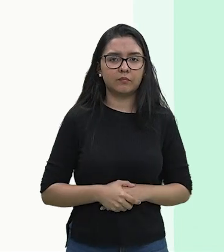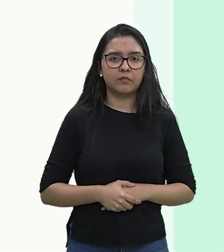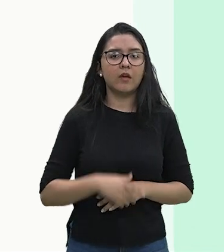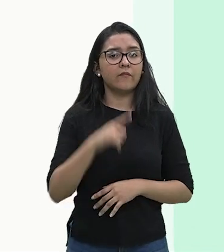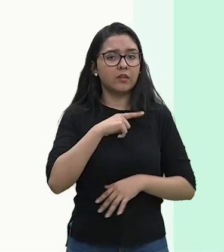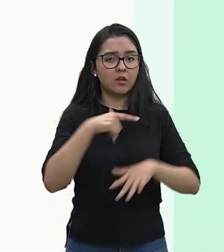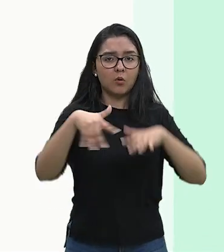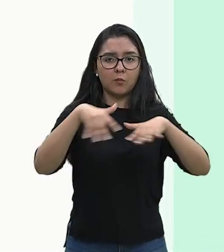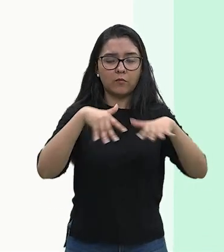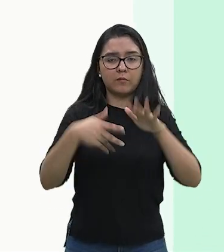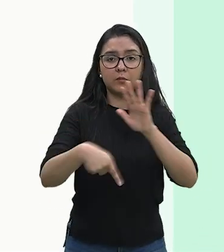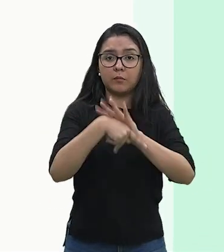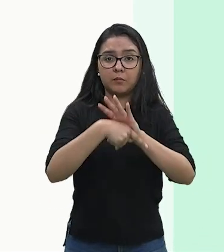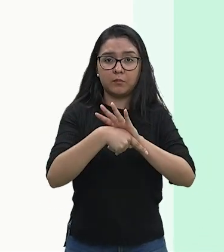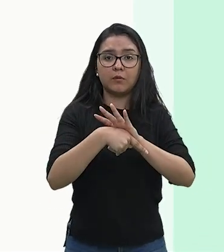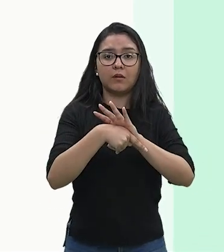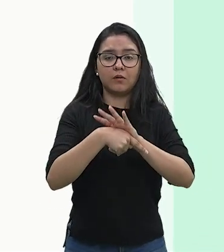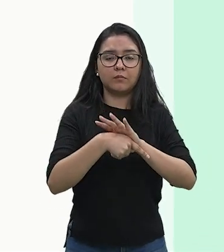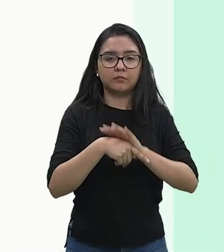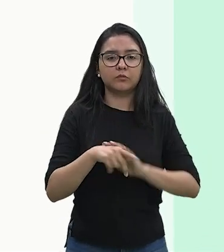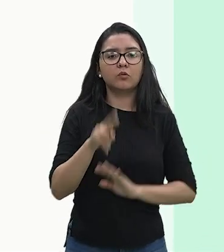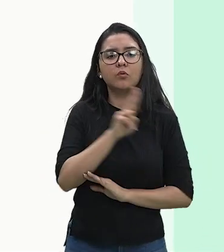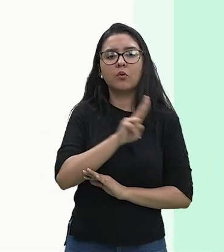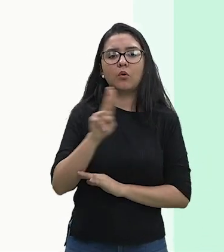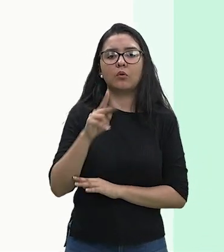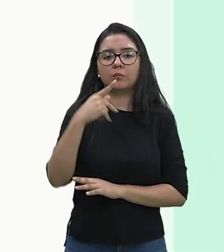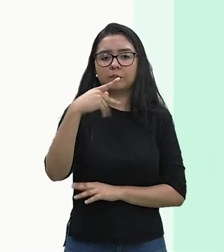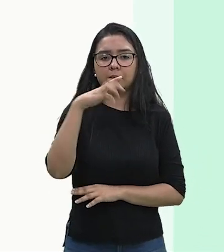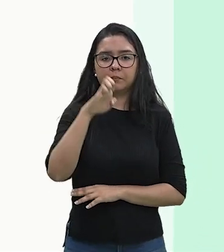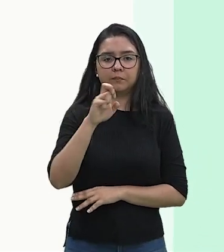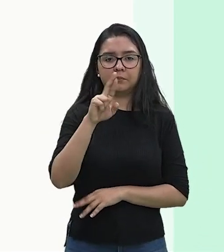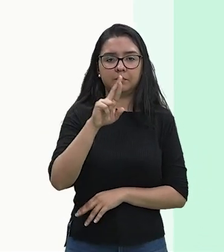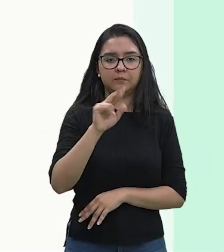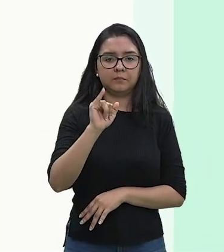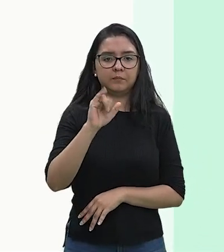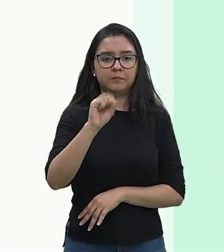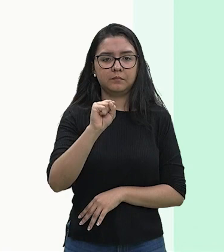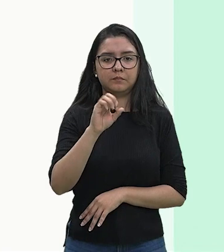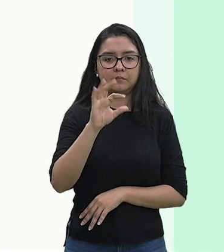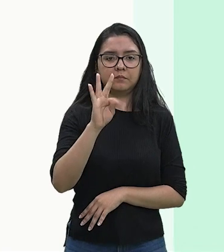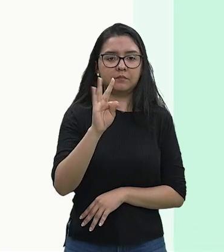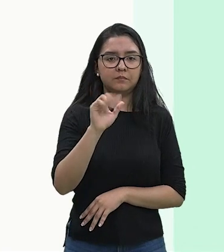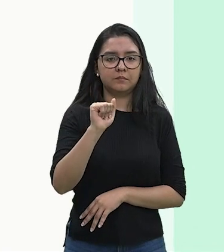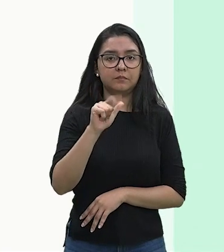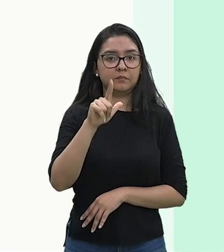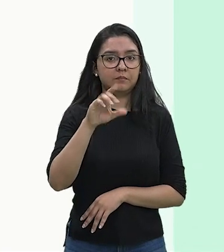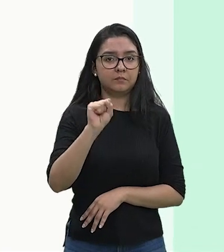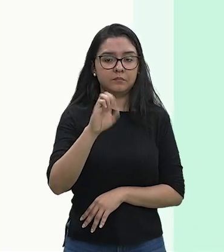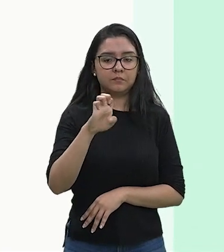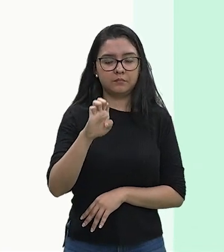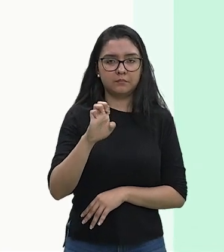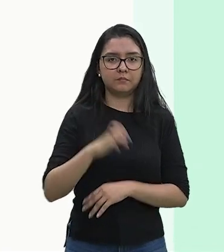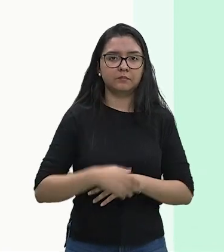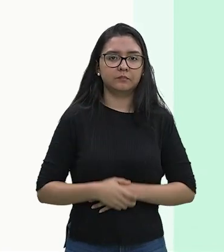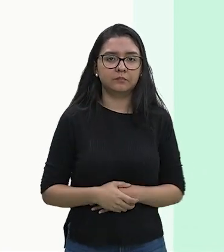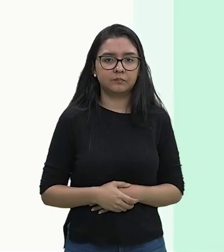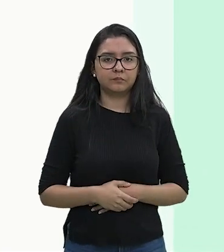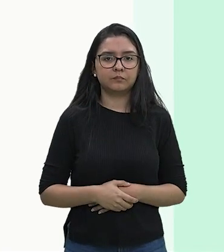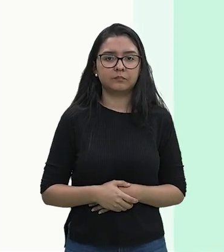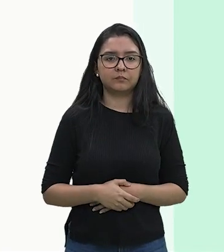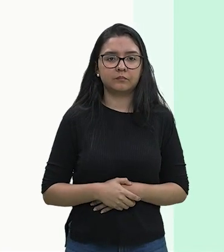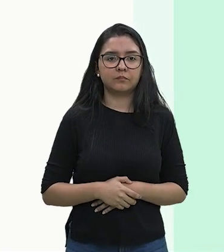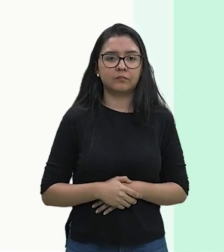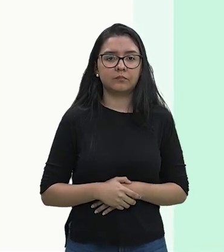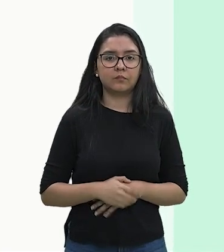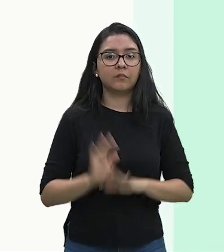alguns movimentos que a gente chama de peristálticos, vai empurrar esse alimento aí até ele chegar no estômago. Então,